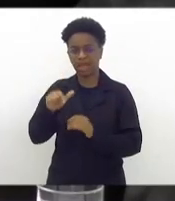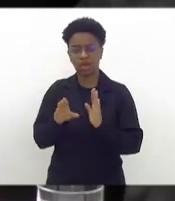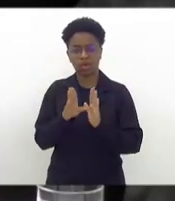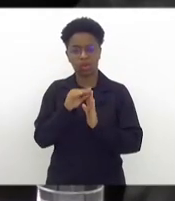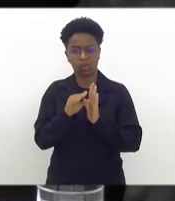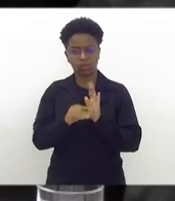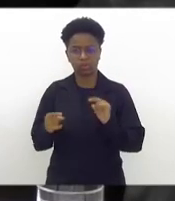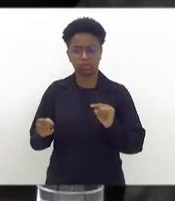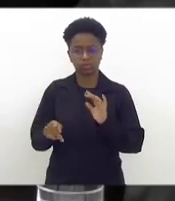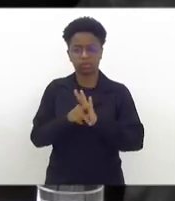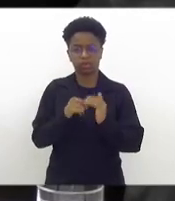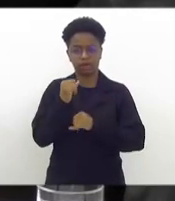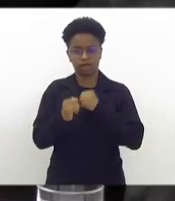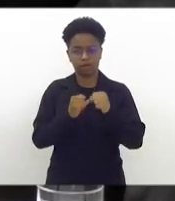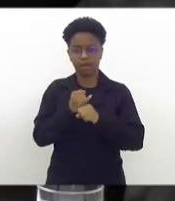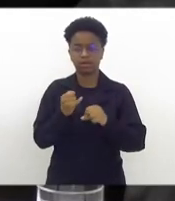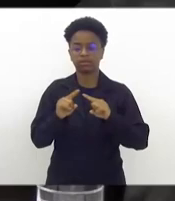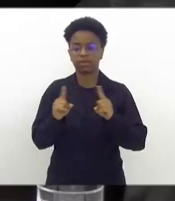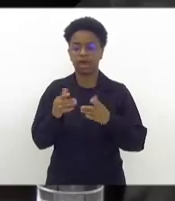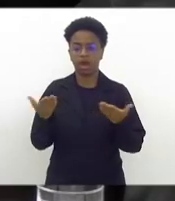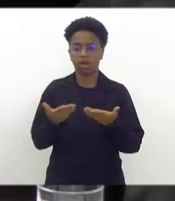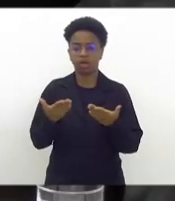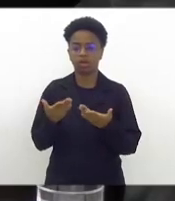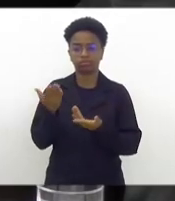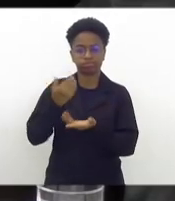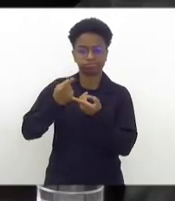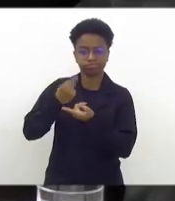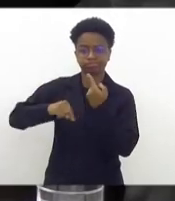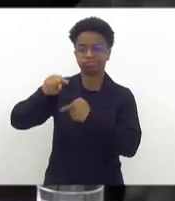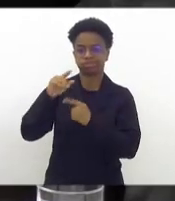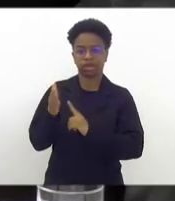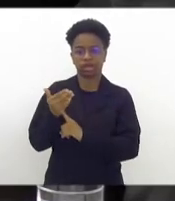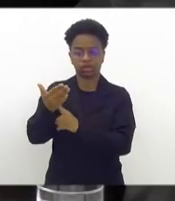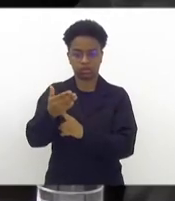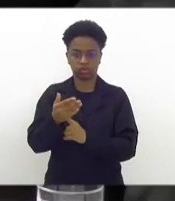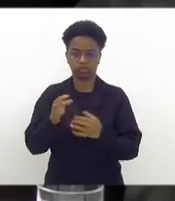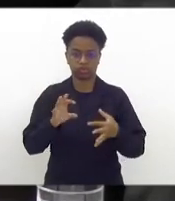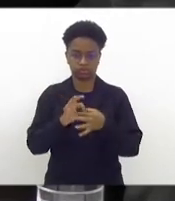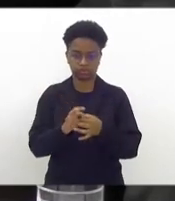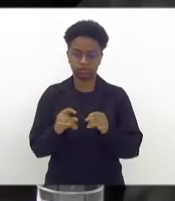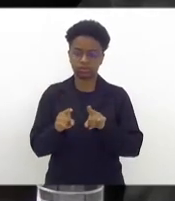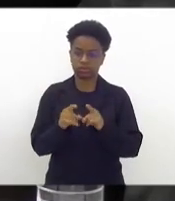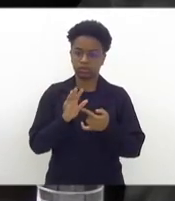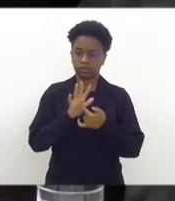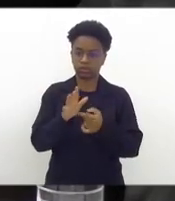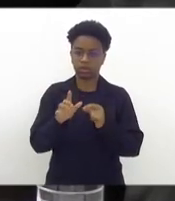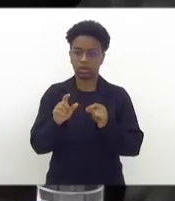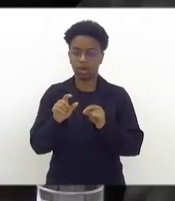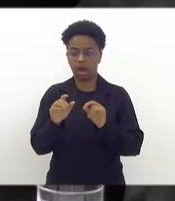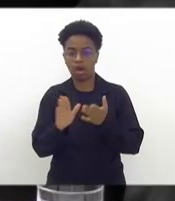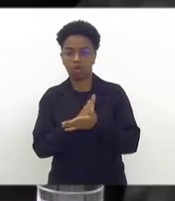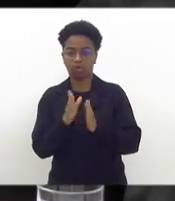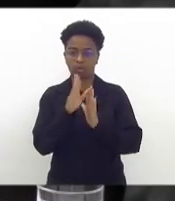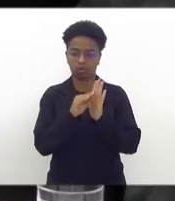de informática, etc., hoje já avançaram para um domínio da tecnologia um pouco mais amplo, que se expressa no domínio de alguns conteúdos da